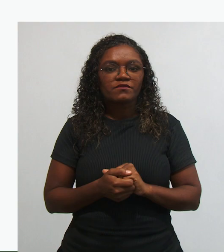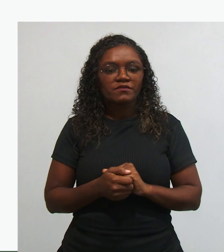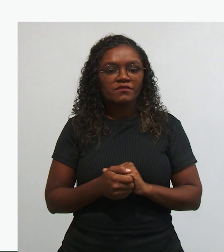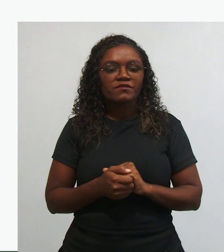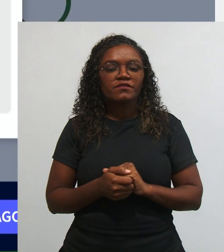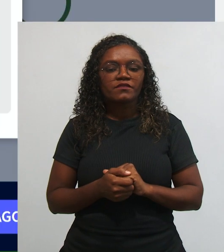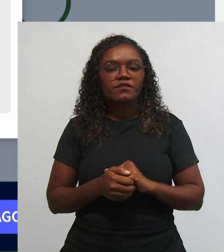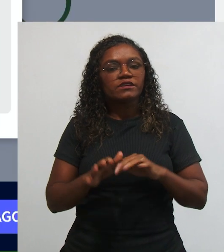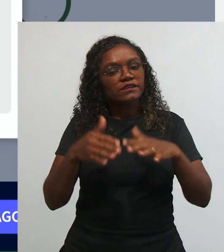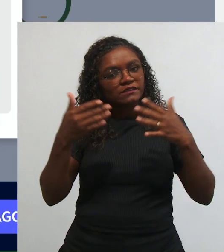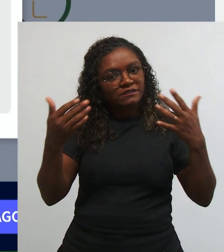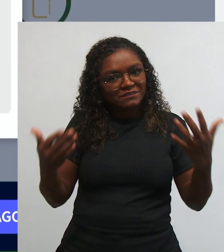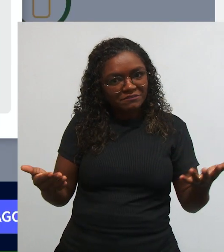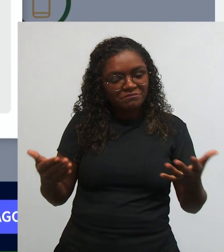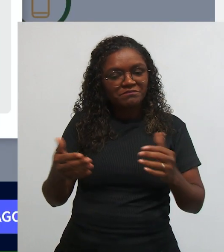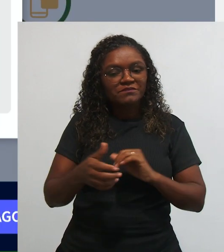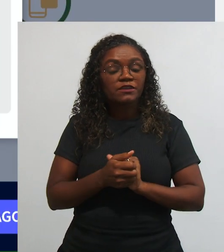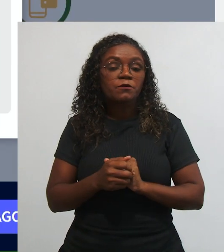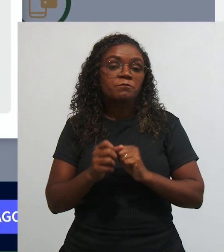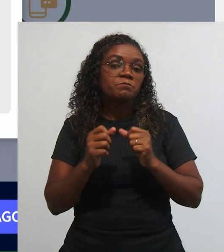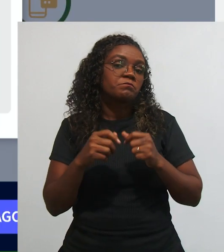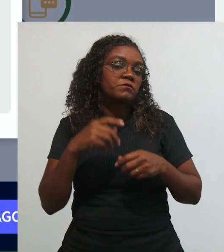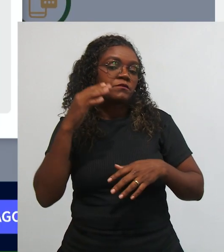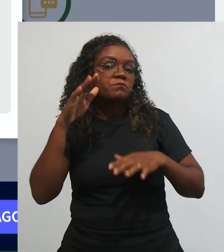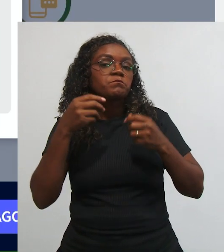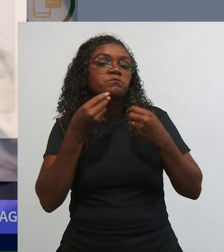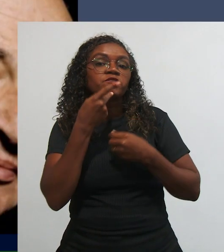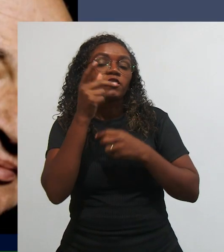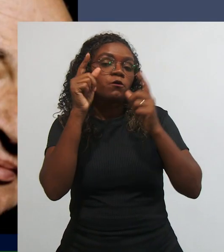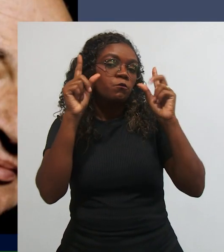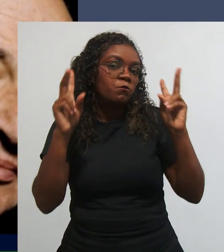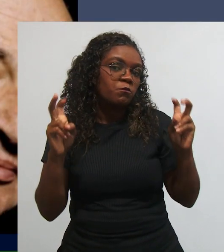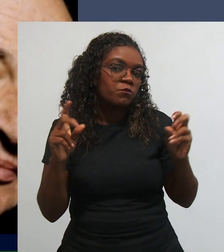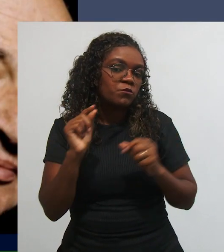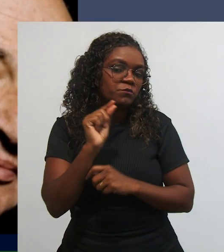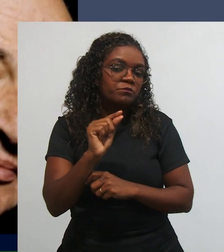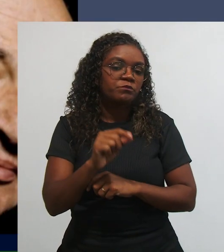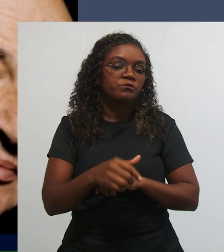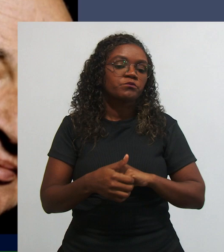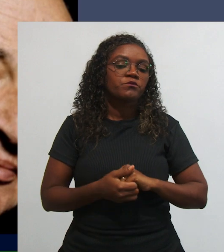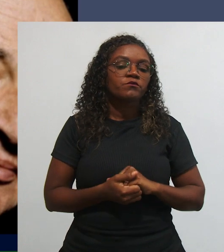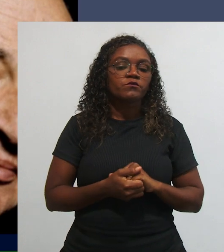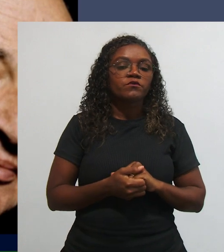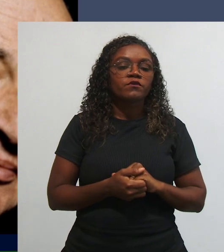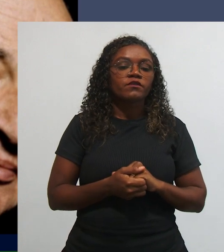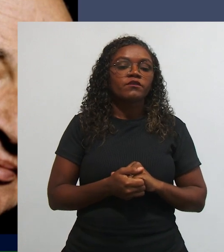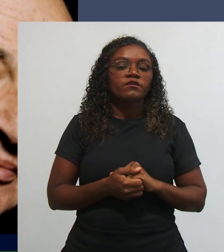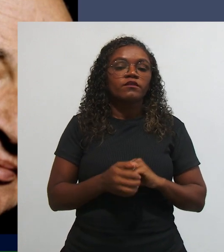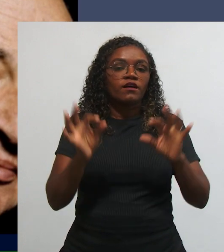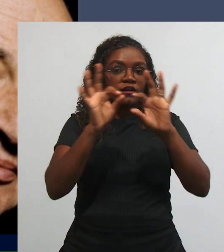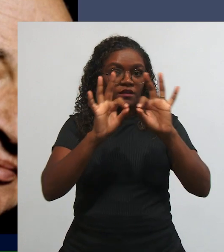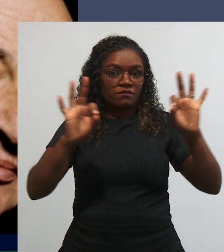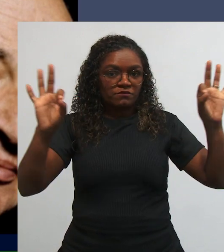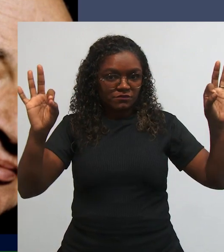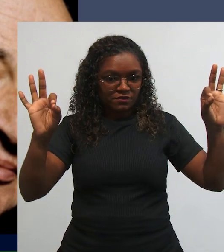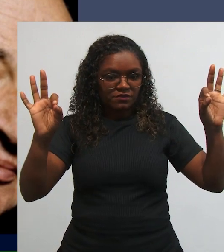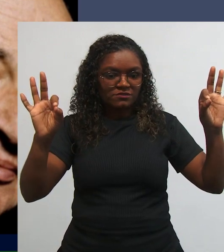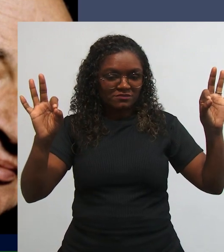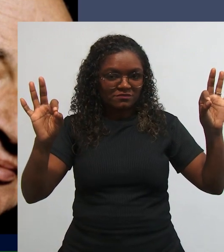Tá carregando. E aí, o que a gente pode dizer dele? A gente pode dizer dele que uma das grandes